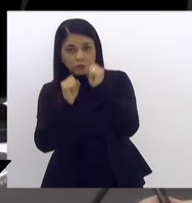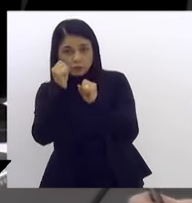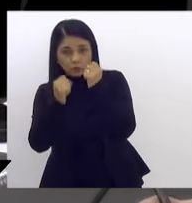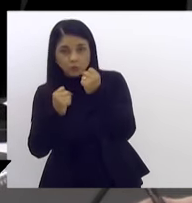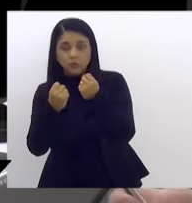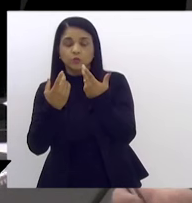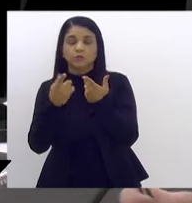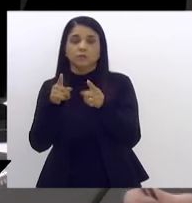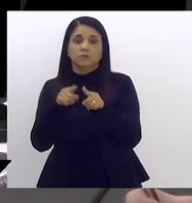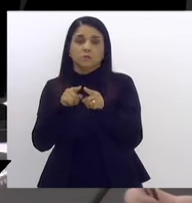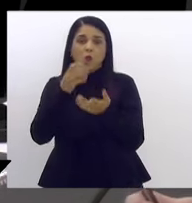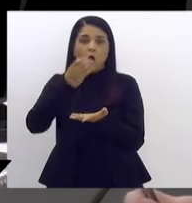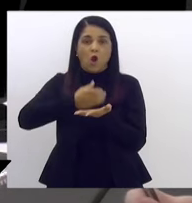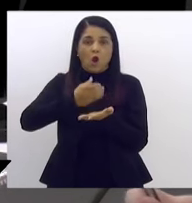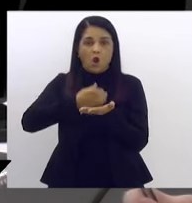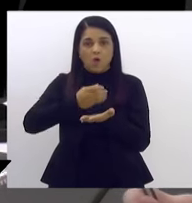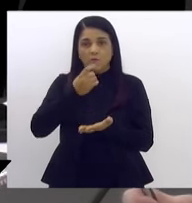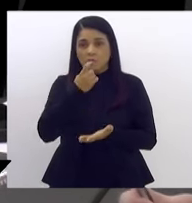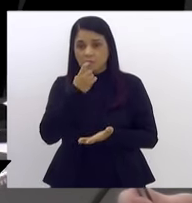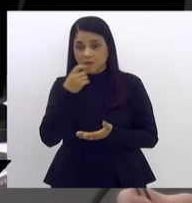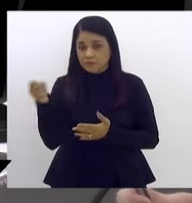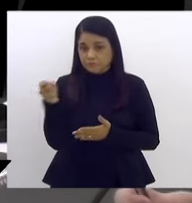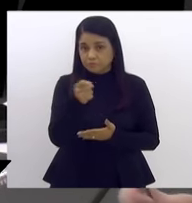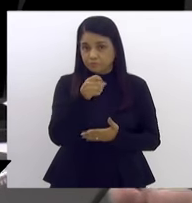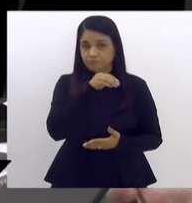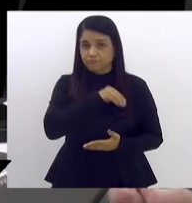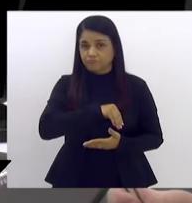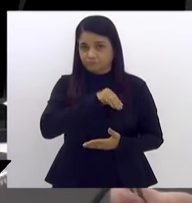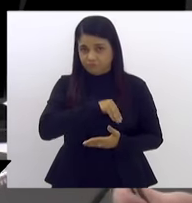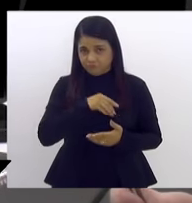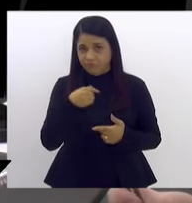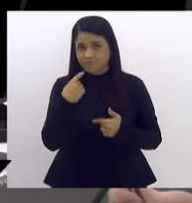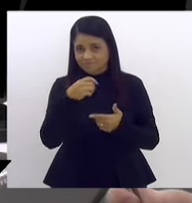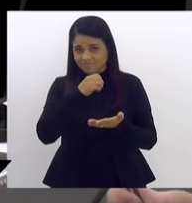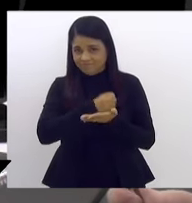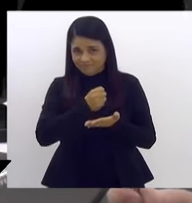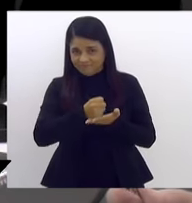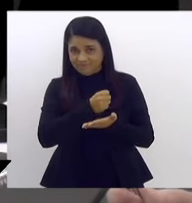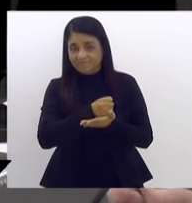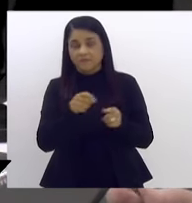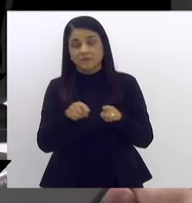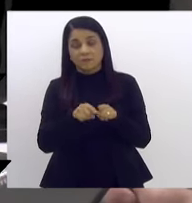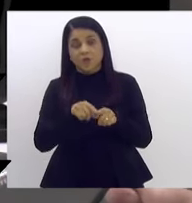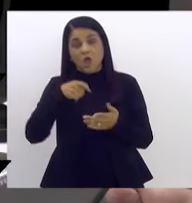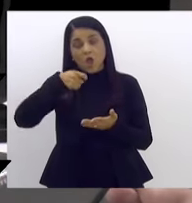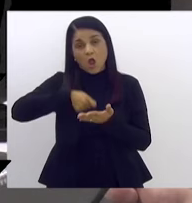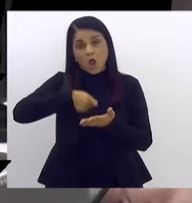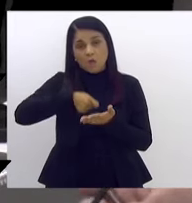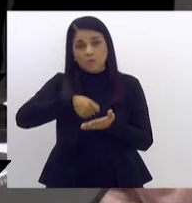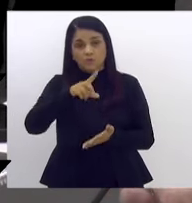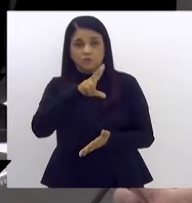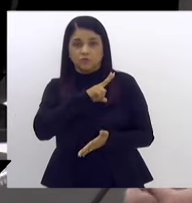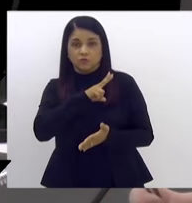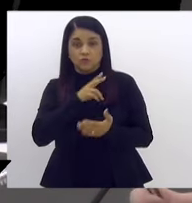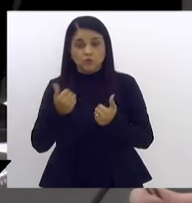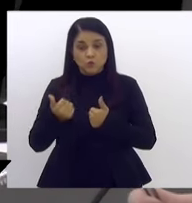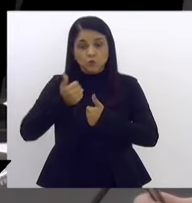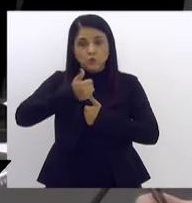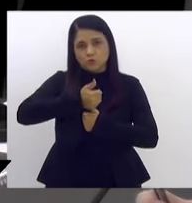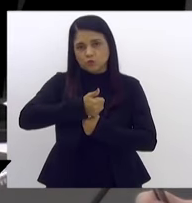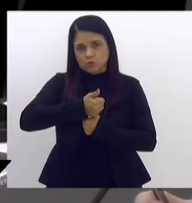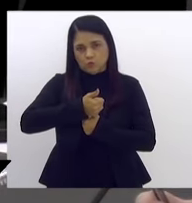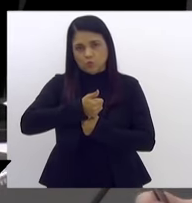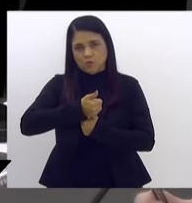plástico enfim que geram empregos a obrigatoriedade paraa iniciativa privada tem que substituir não colocar